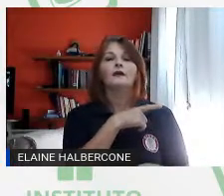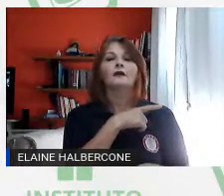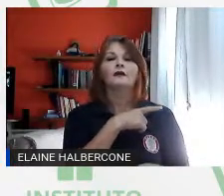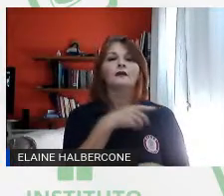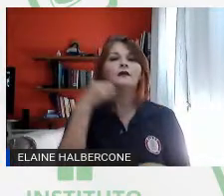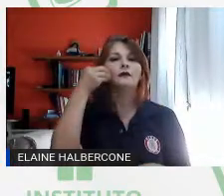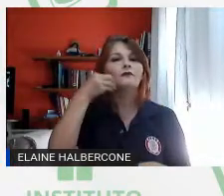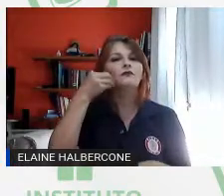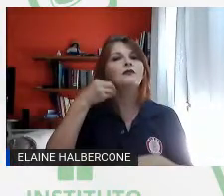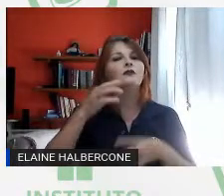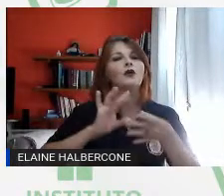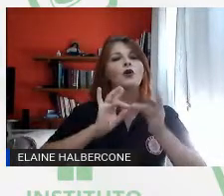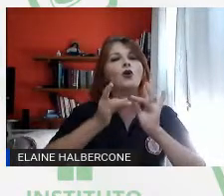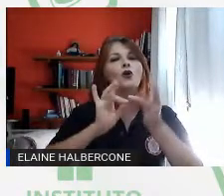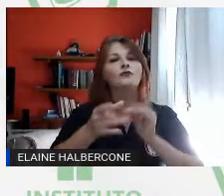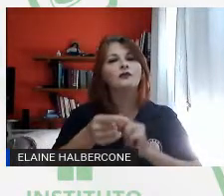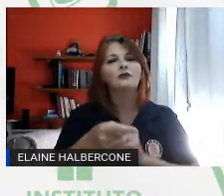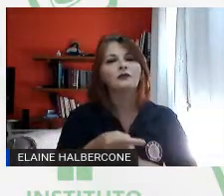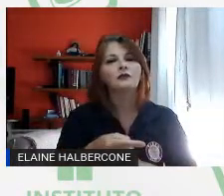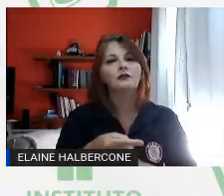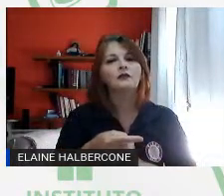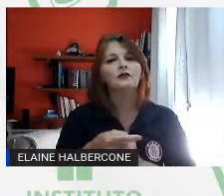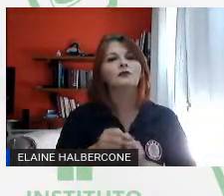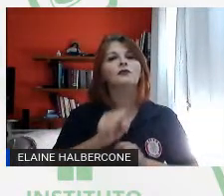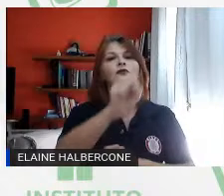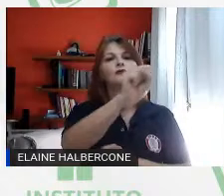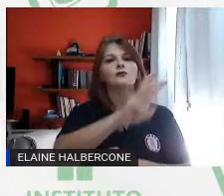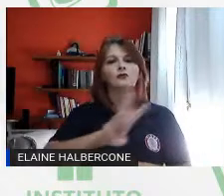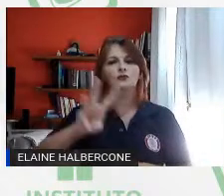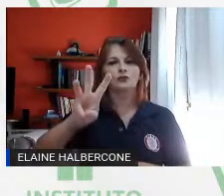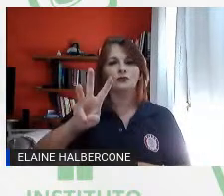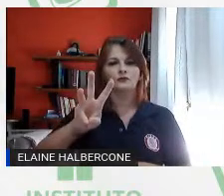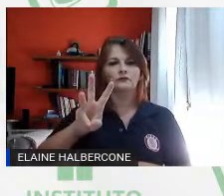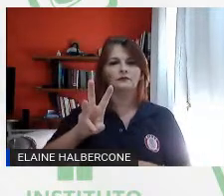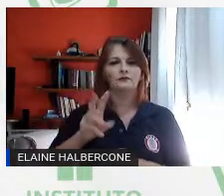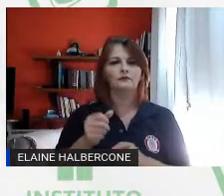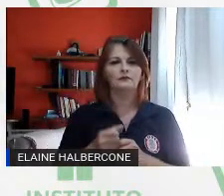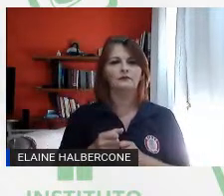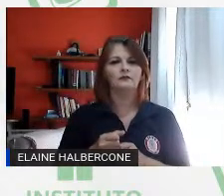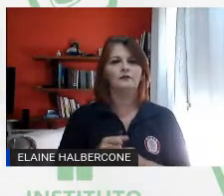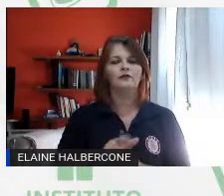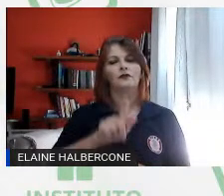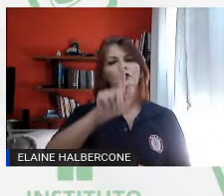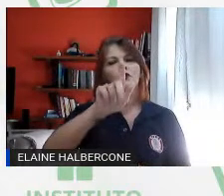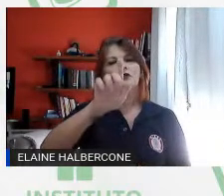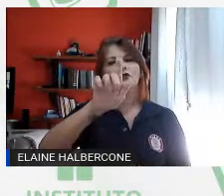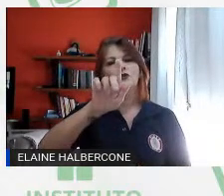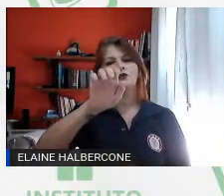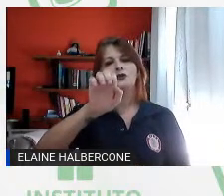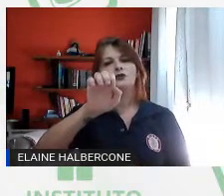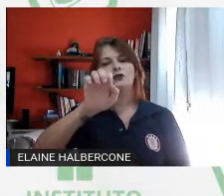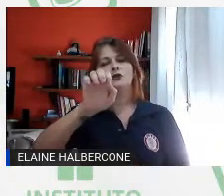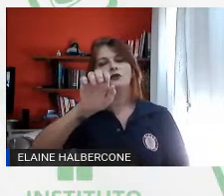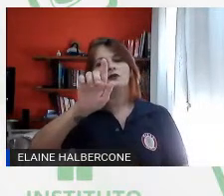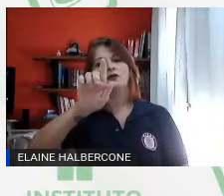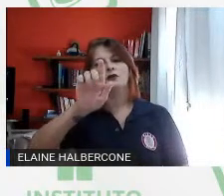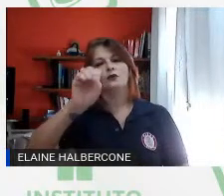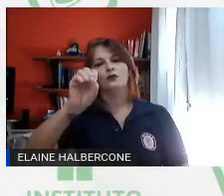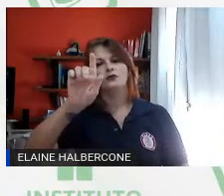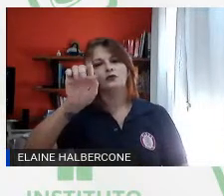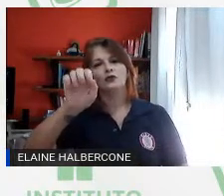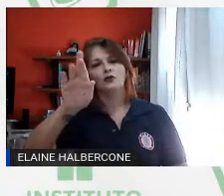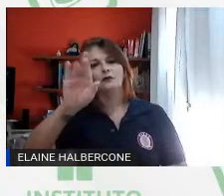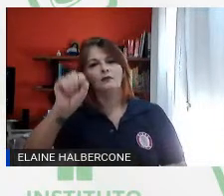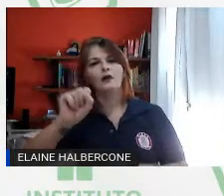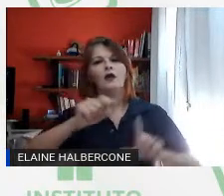oficina com o software GeoGebra para a construção dos gráficos da